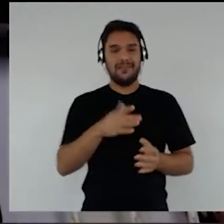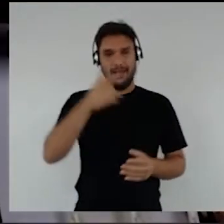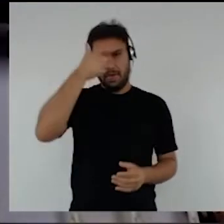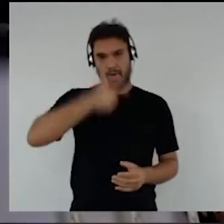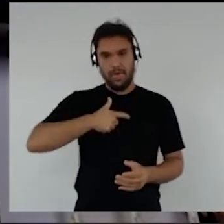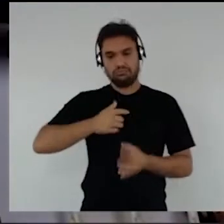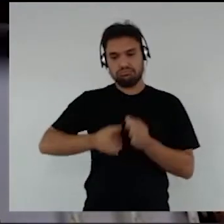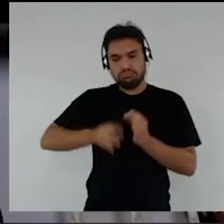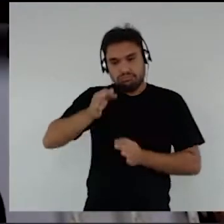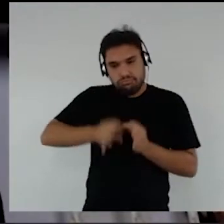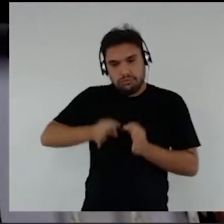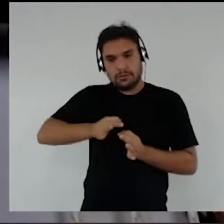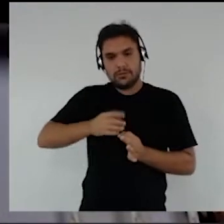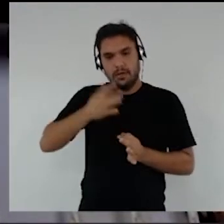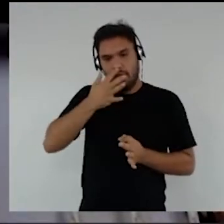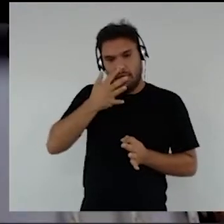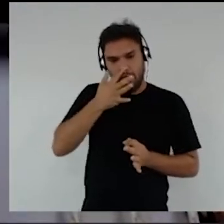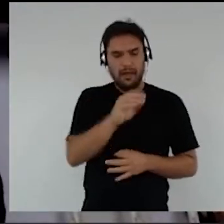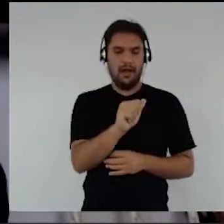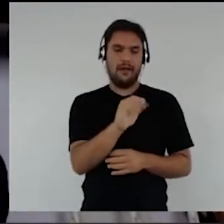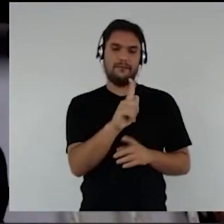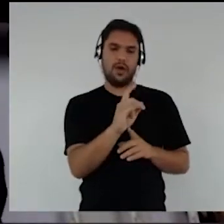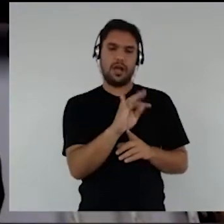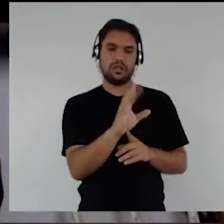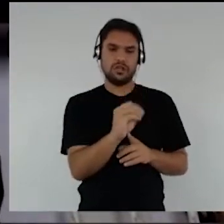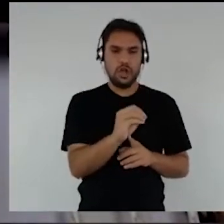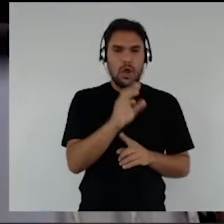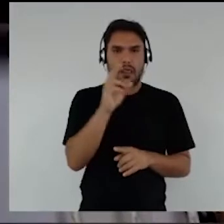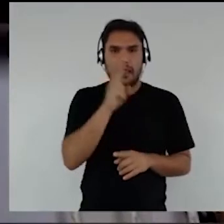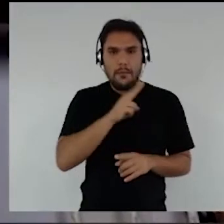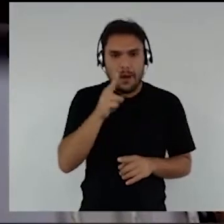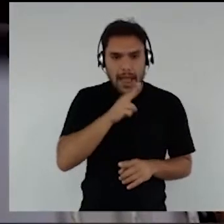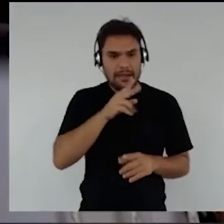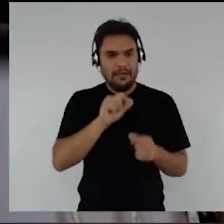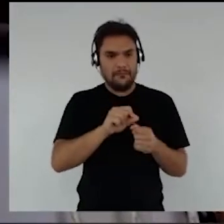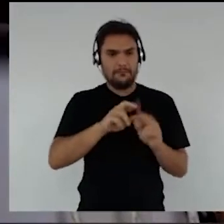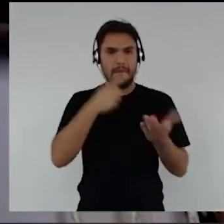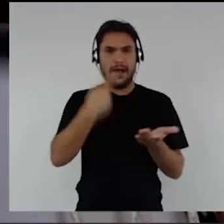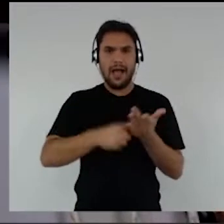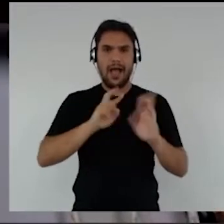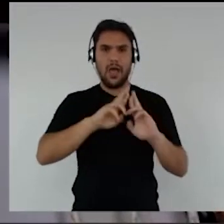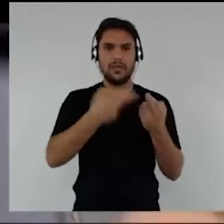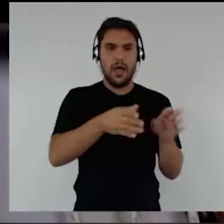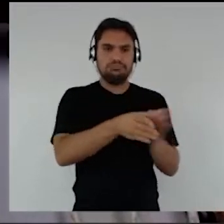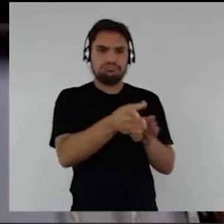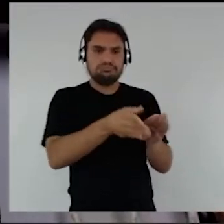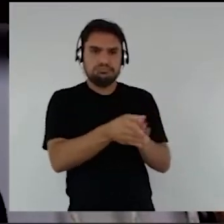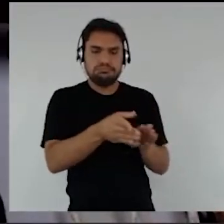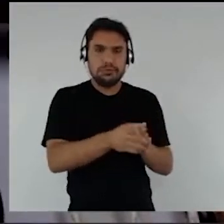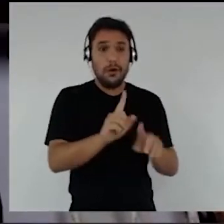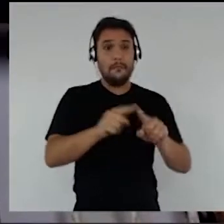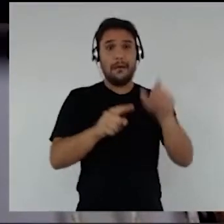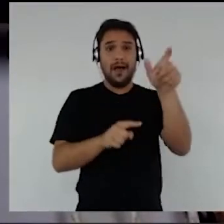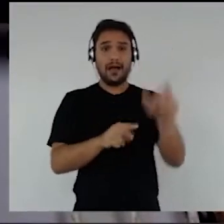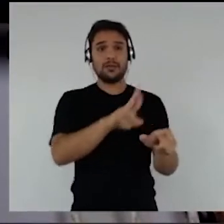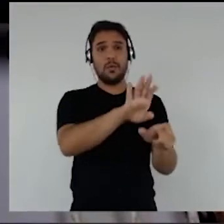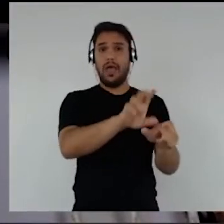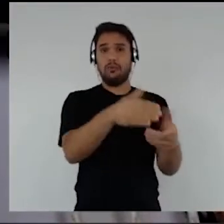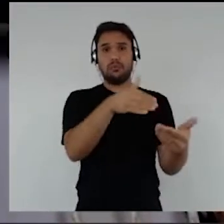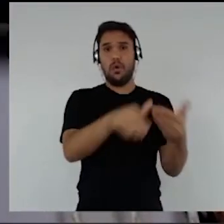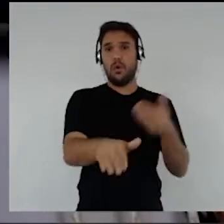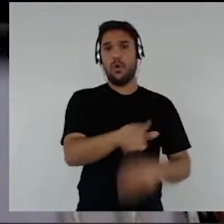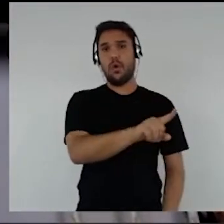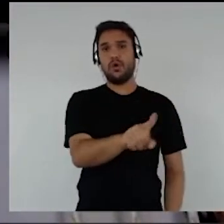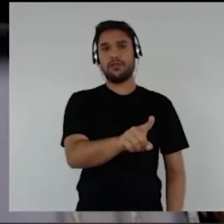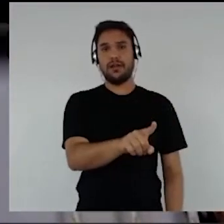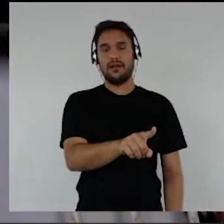impôs às partes de afogadilho, né, na pressa, fazer uma audiência de instrução sem a concordância do réu, né? O